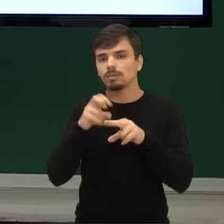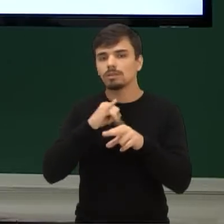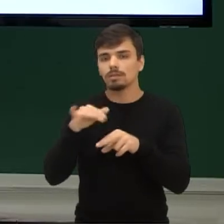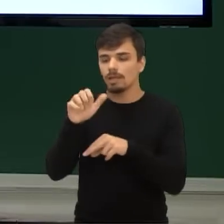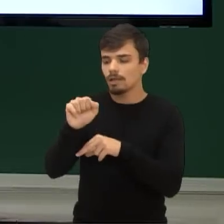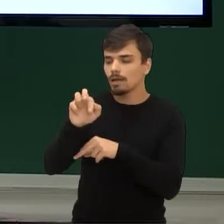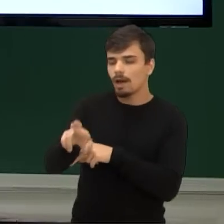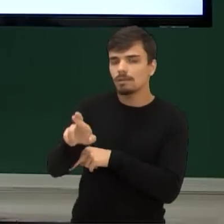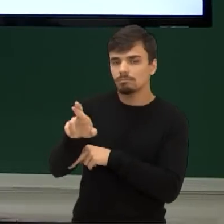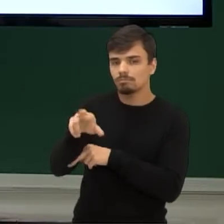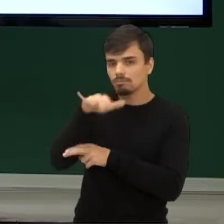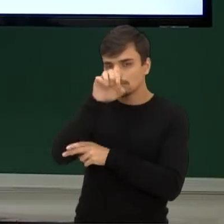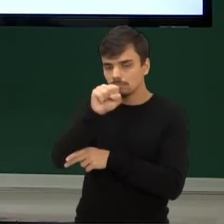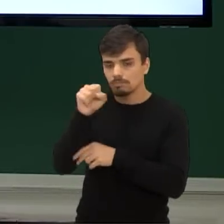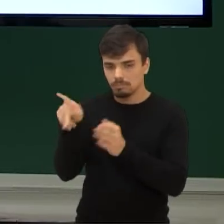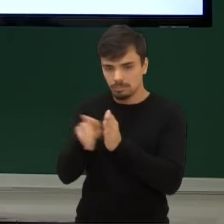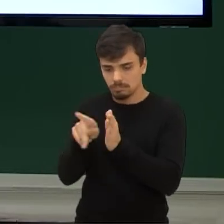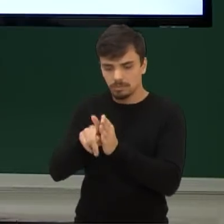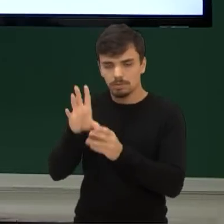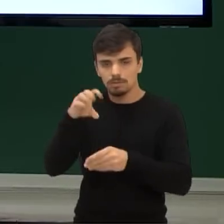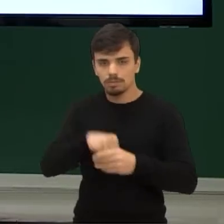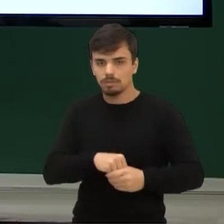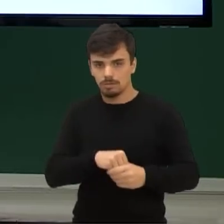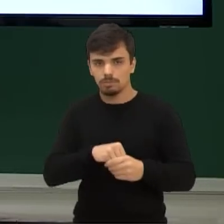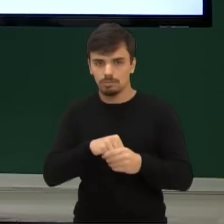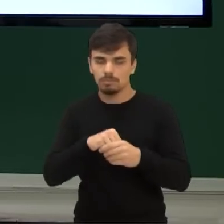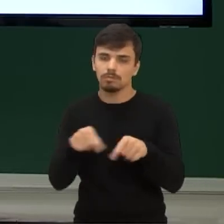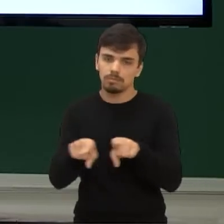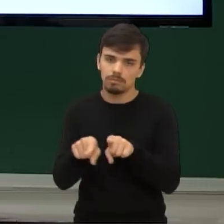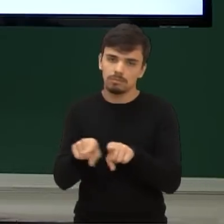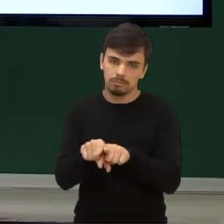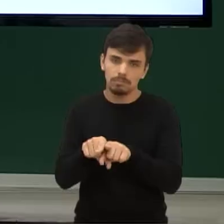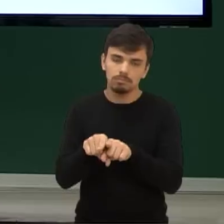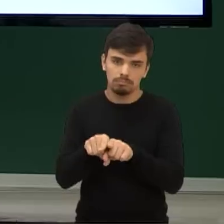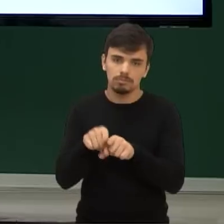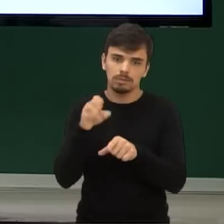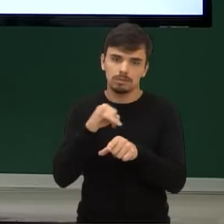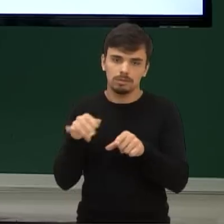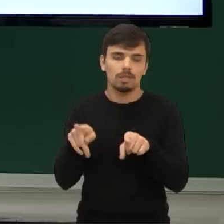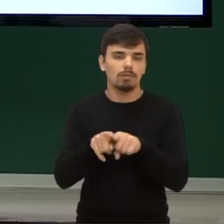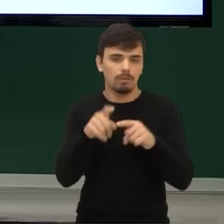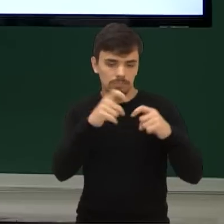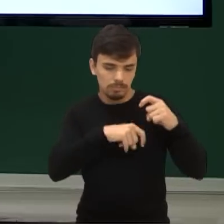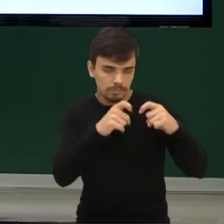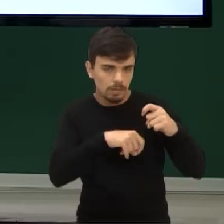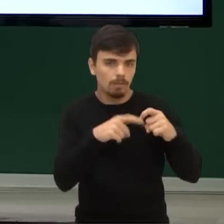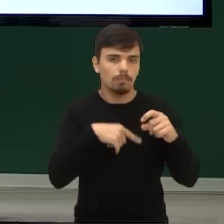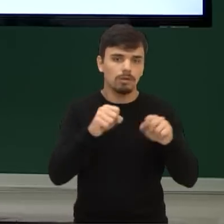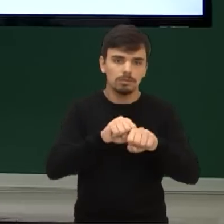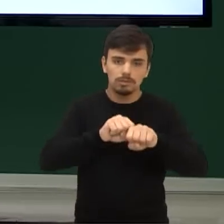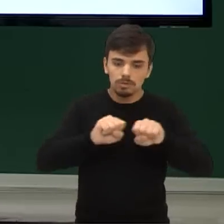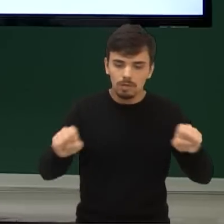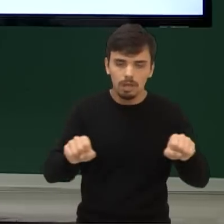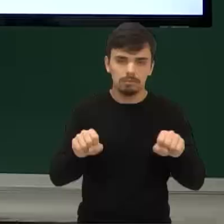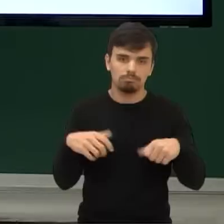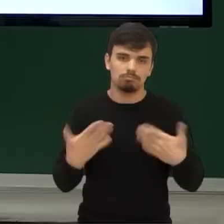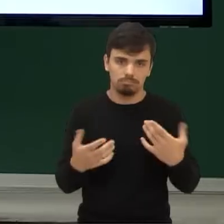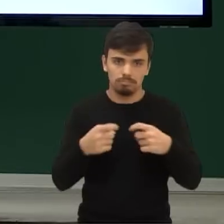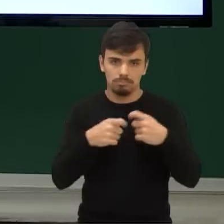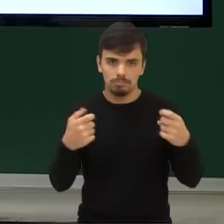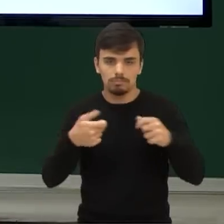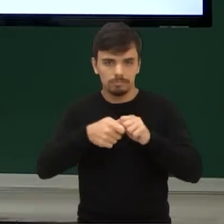ali dentro, com a pressão no momento do ato sexual, consequentemente ela pode estourar, pode se romper, tá? Então